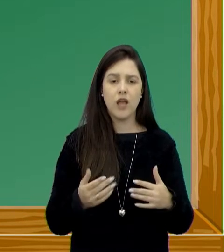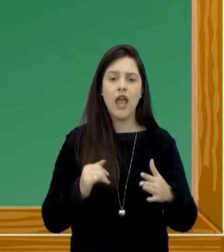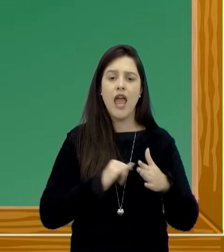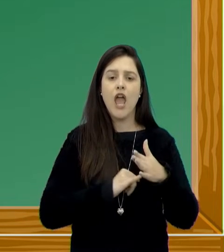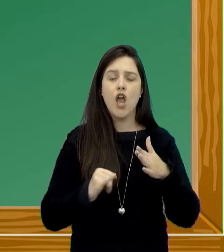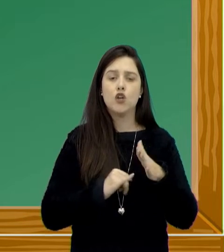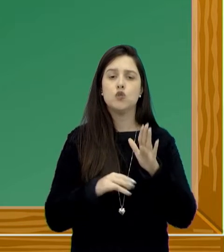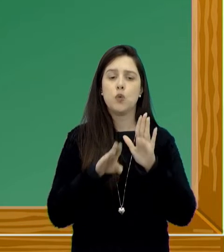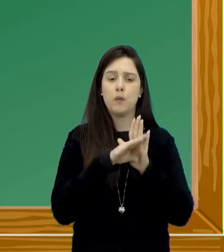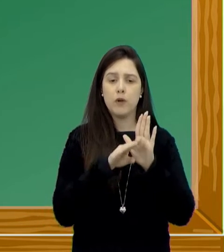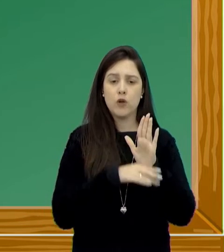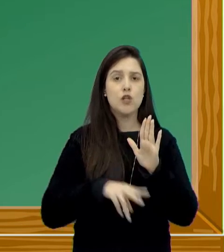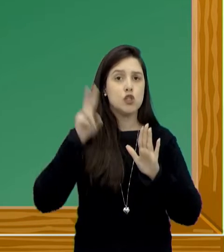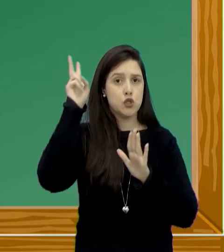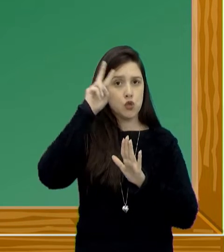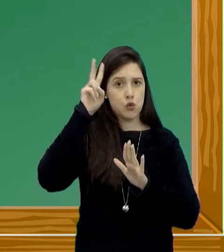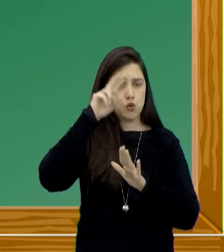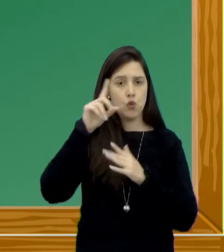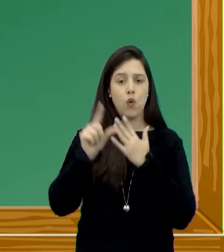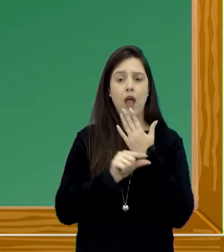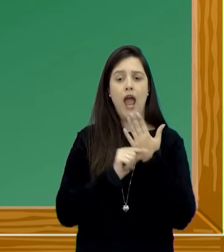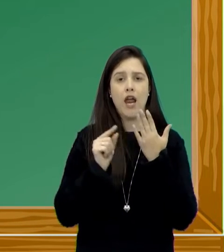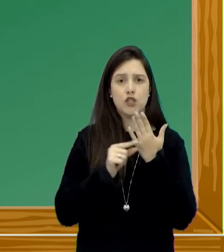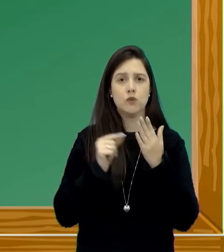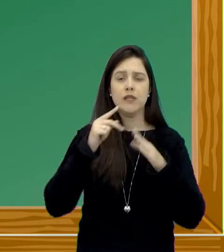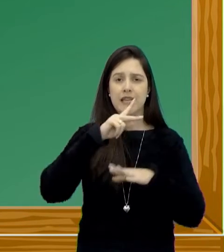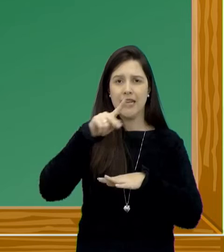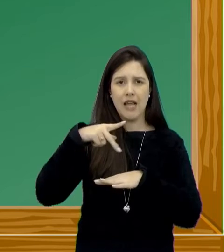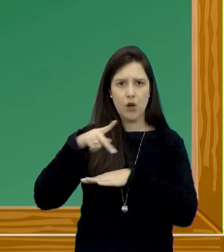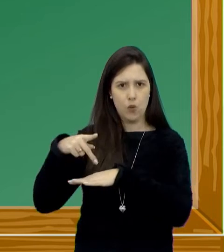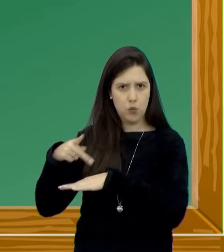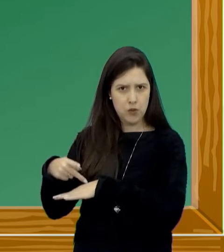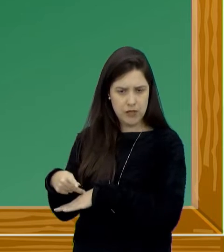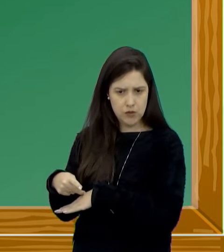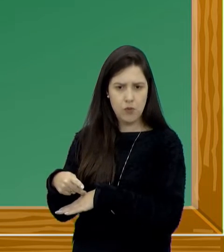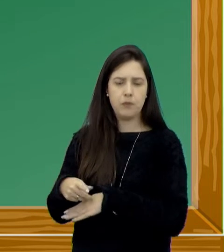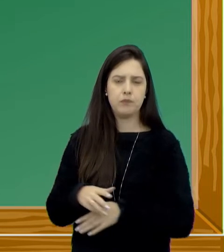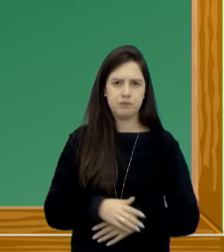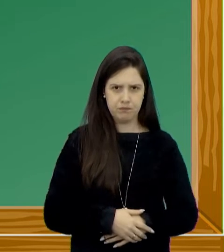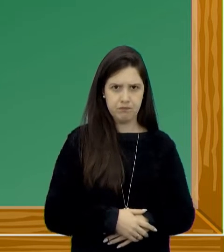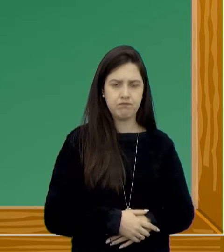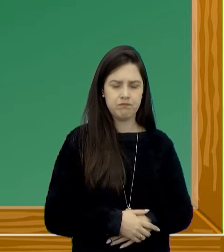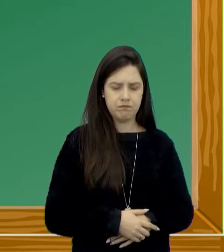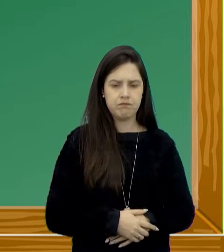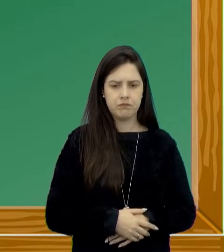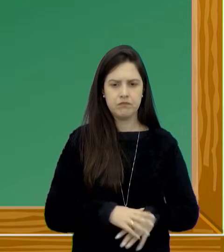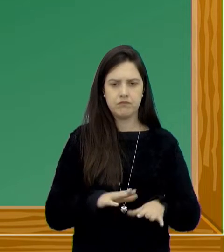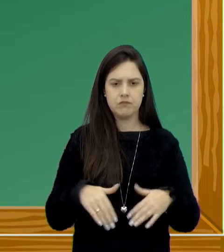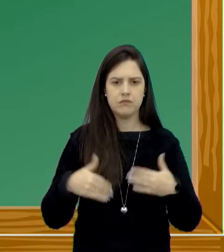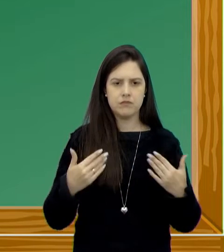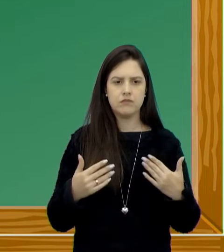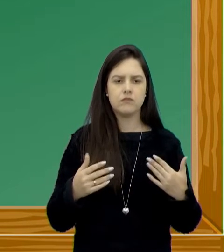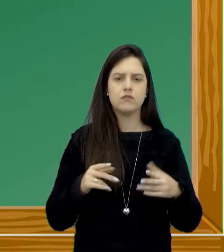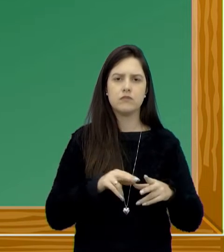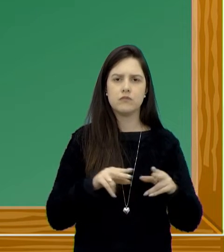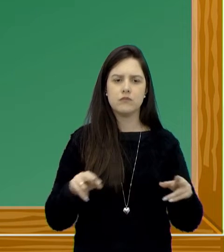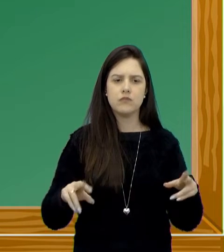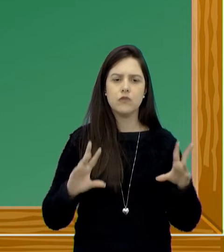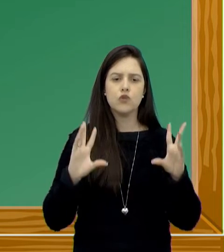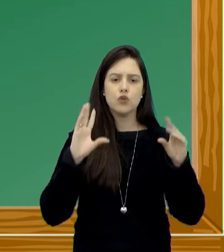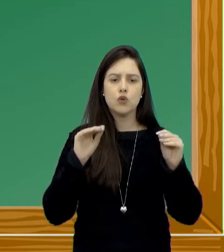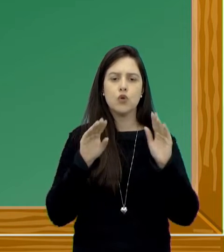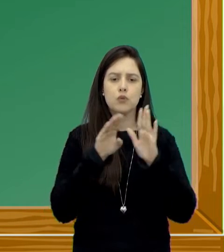do Patrimônio Histórico e Artístico Nacional. Esse é a sigla IPHAN, Instituto do